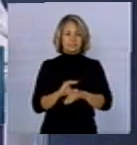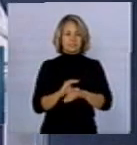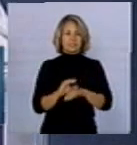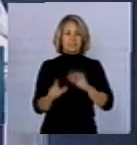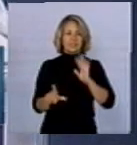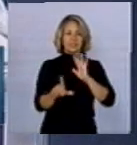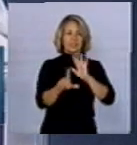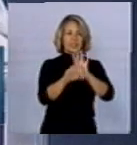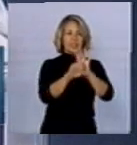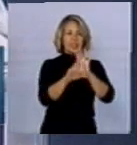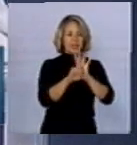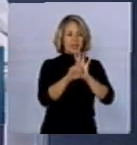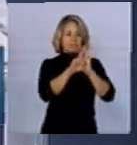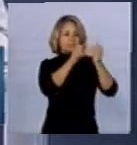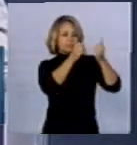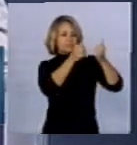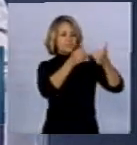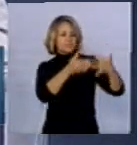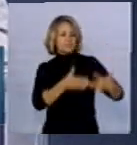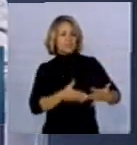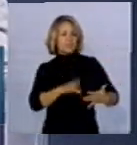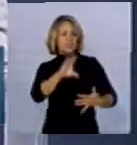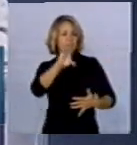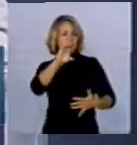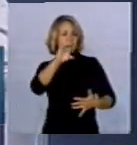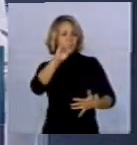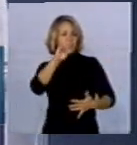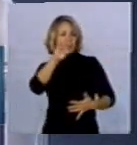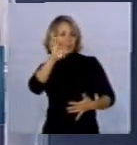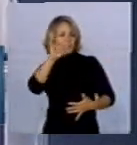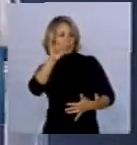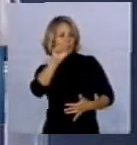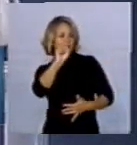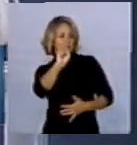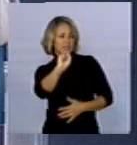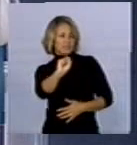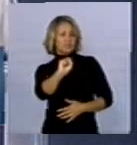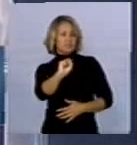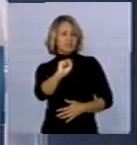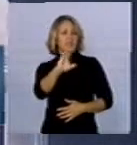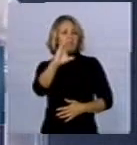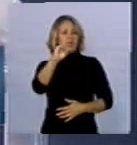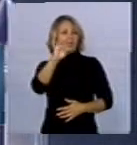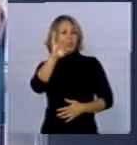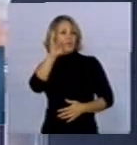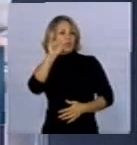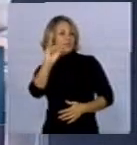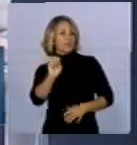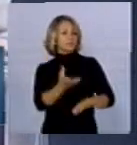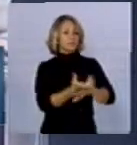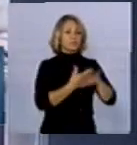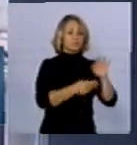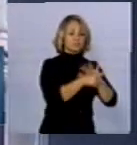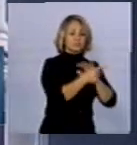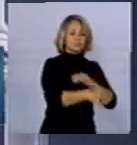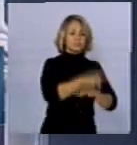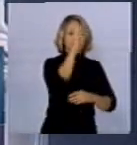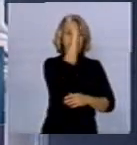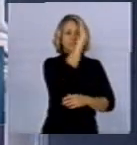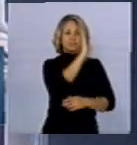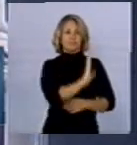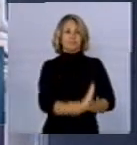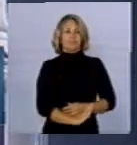da Lei no que se refere a cota as cotas de conteúdo nacional